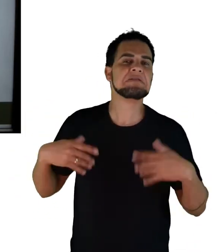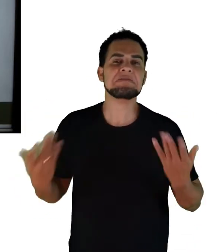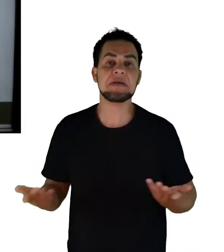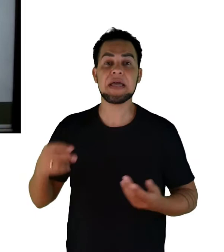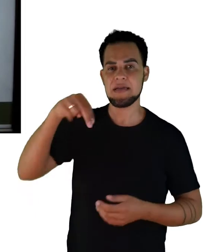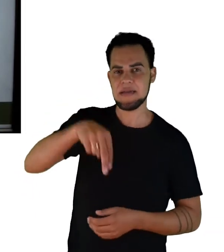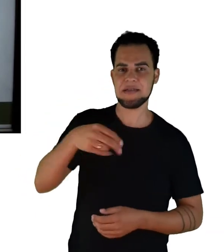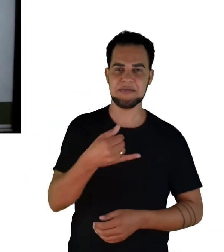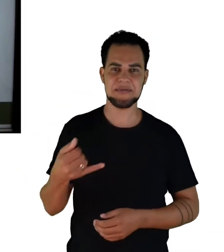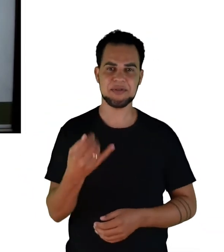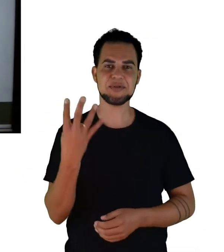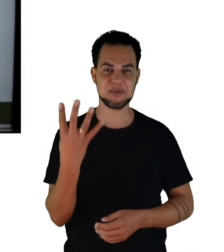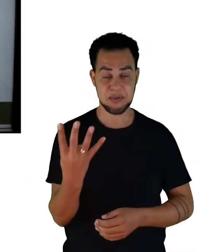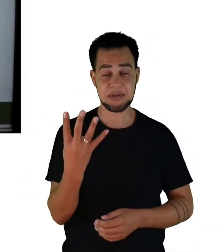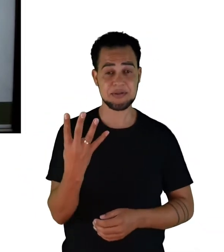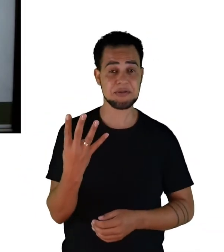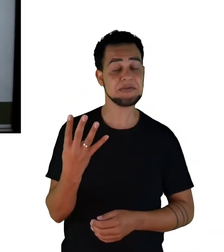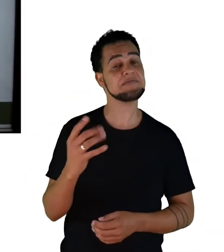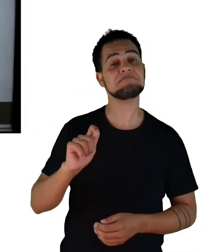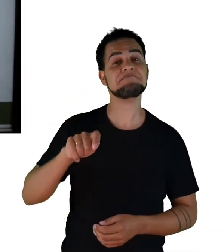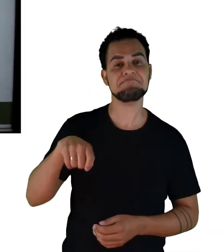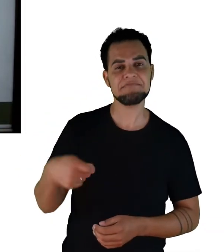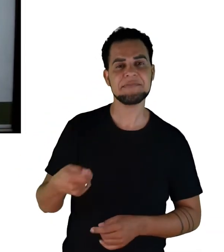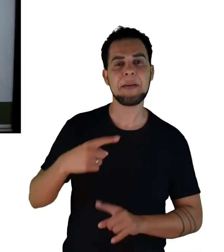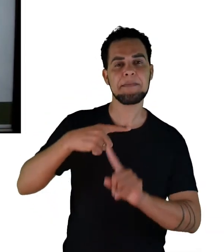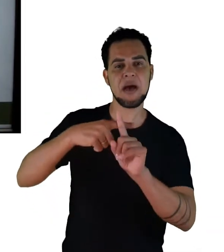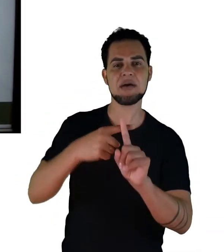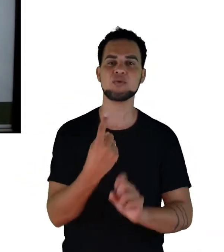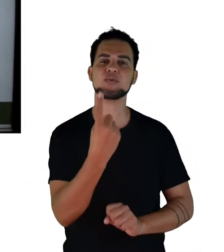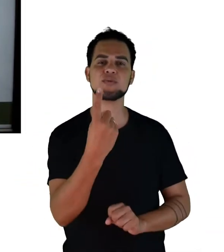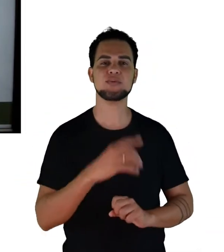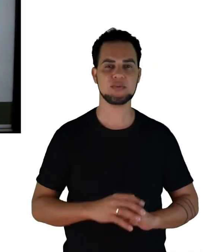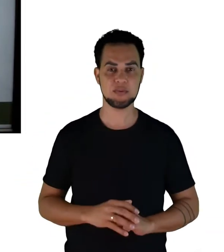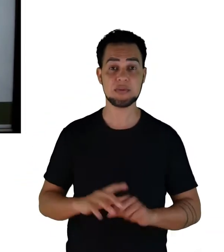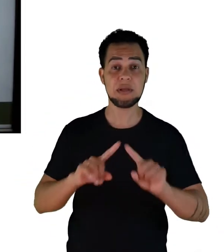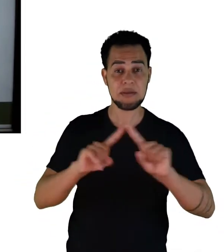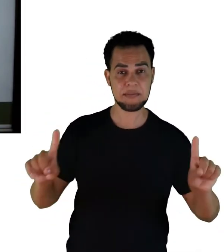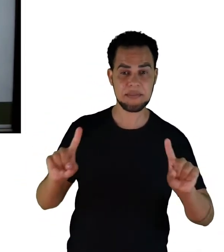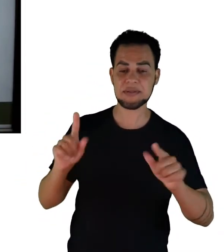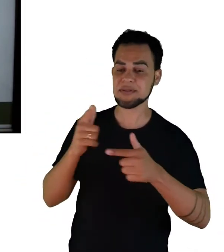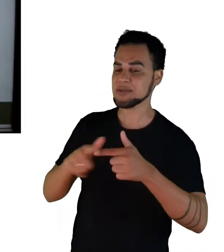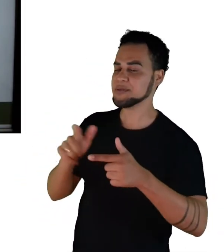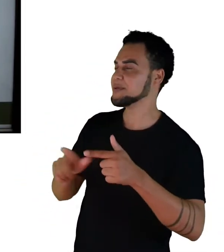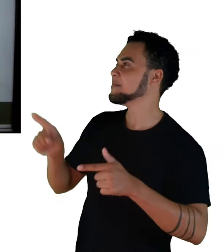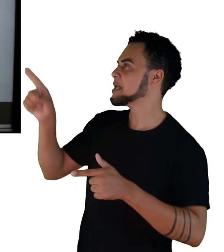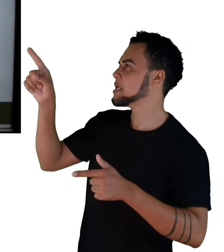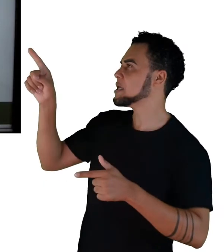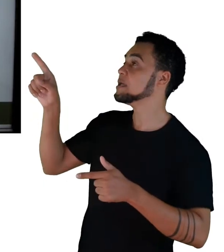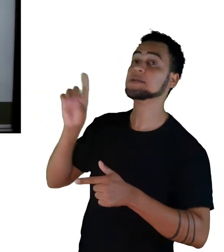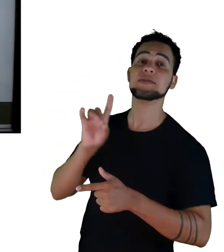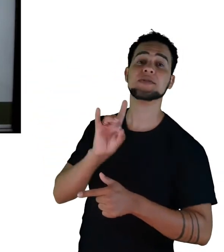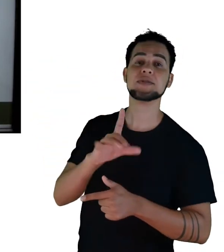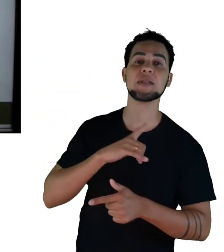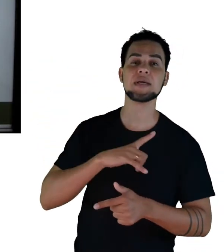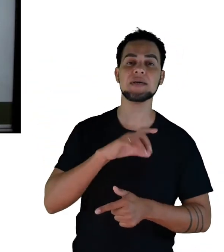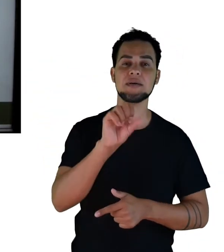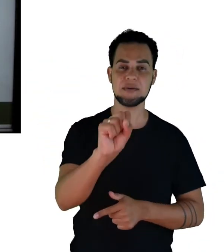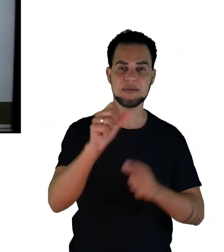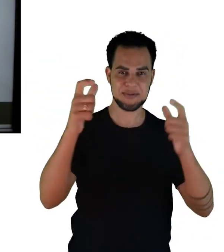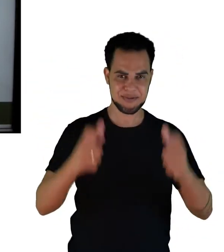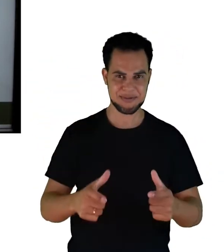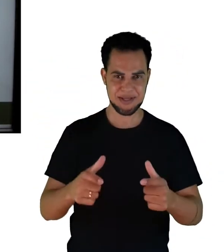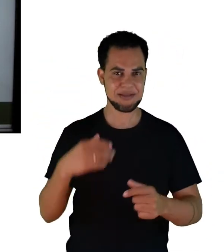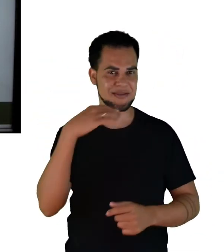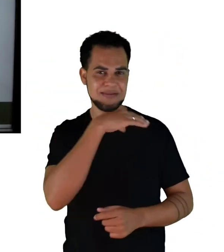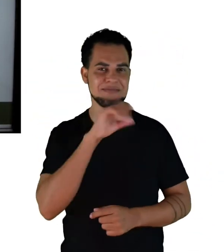nas condições desse problema, n menos 4 mais 1. Mas o problema aqui ele só tem 8 lugares, então a gente já percebe